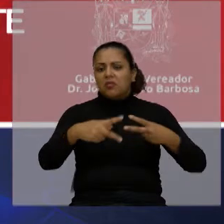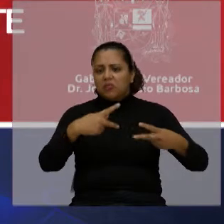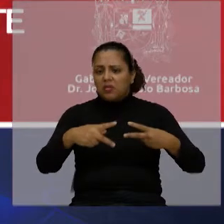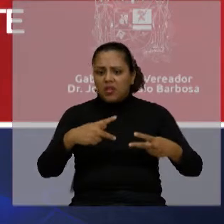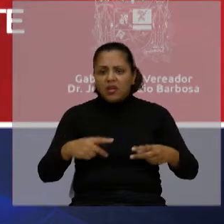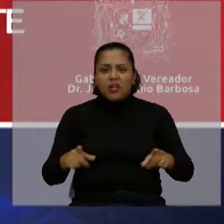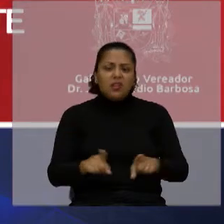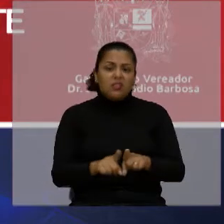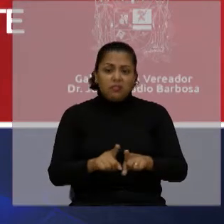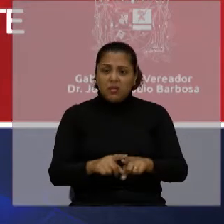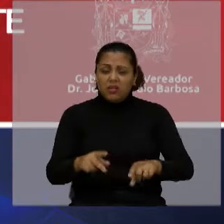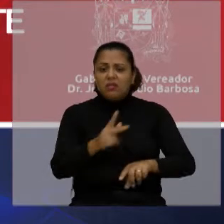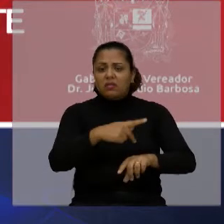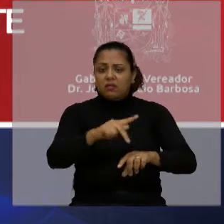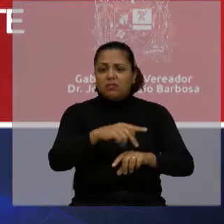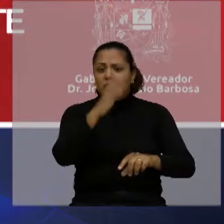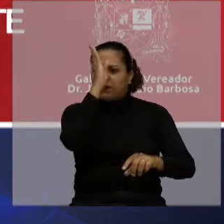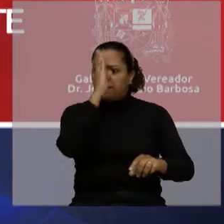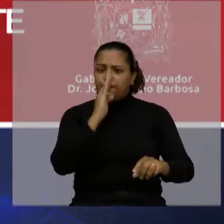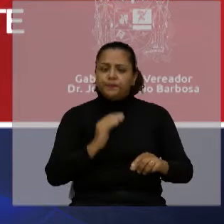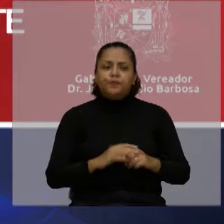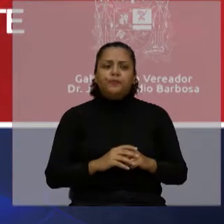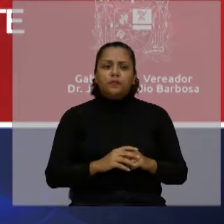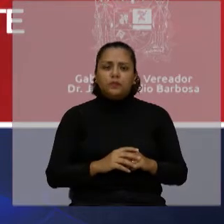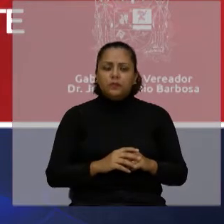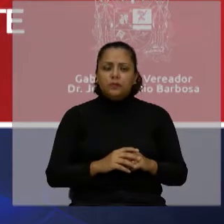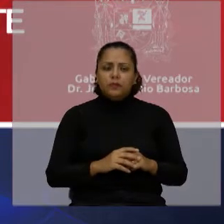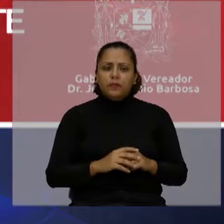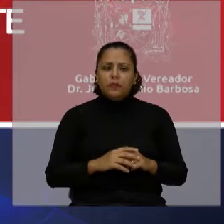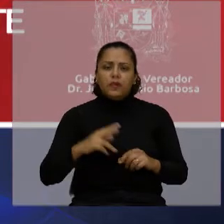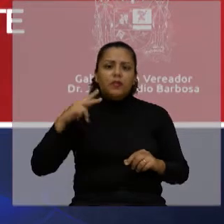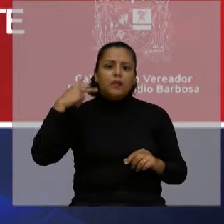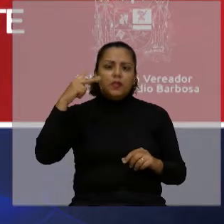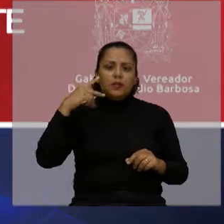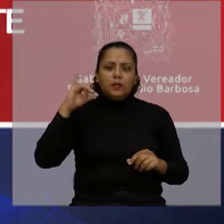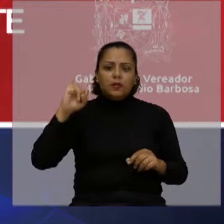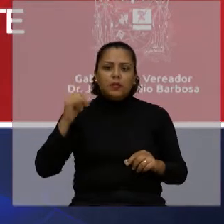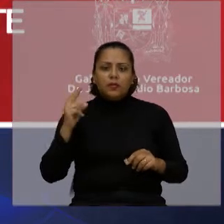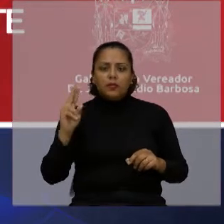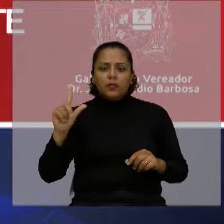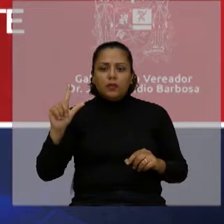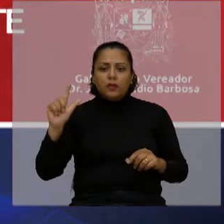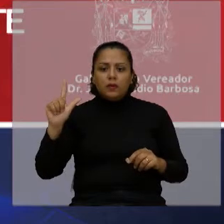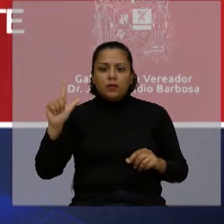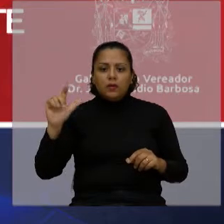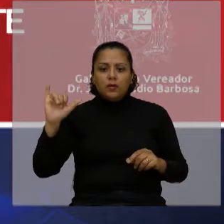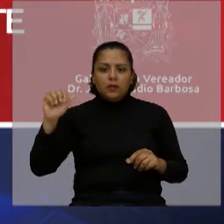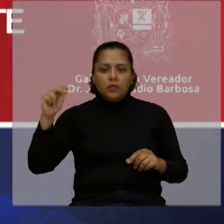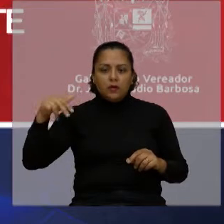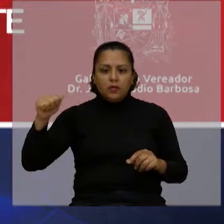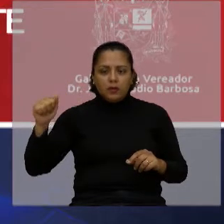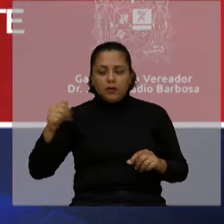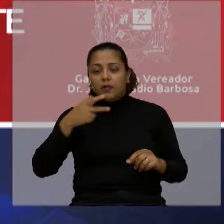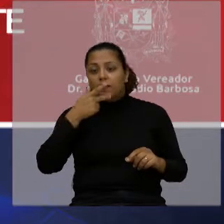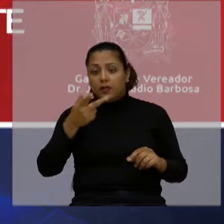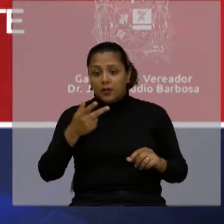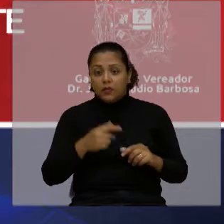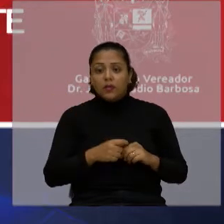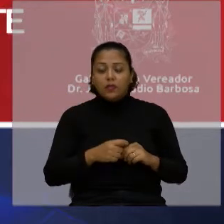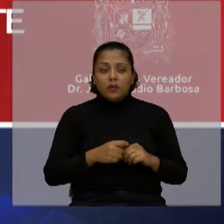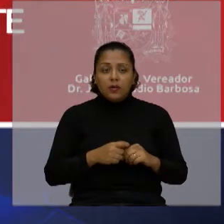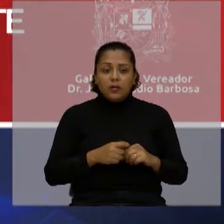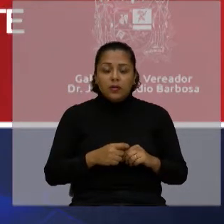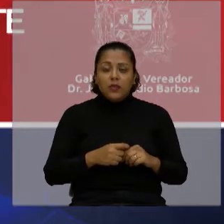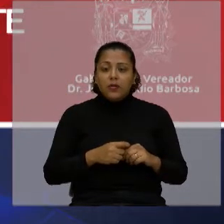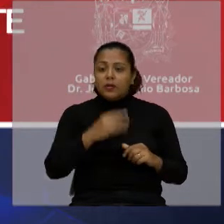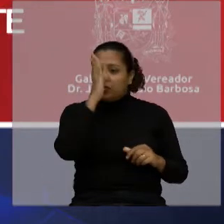uma coisa séria. E a vereadora Juliana falou uma coisa aqui que é verdade, que o nosso país vai virar celeiro de variante, e